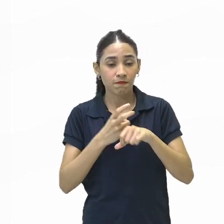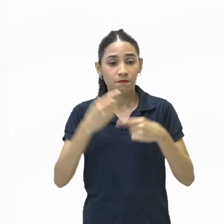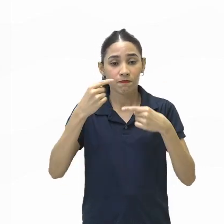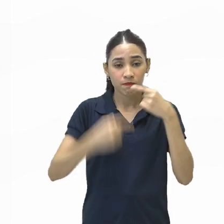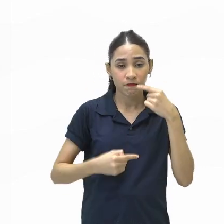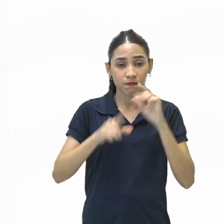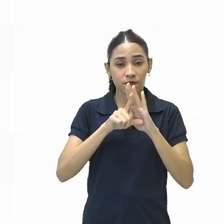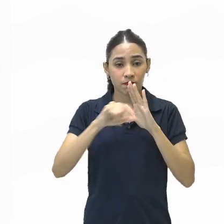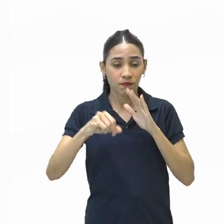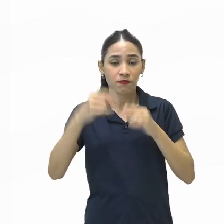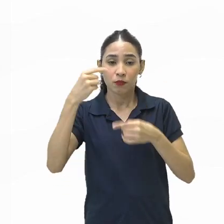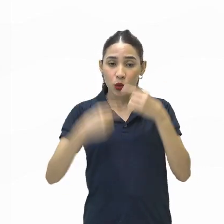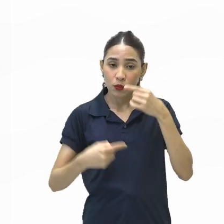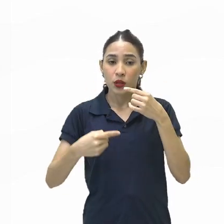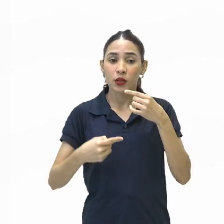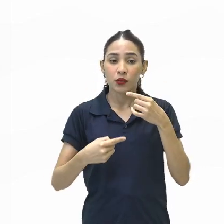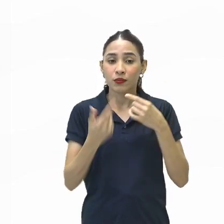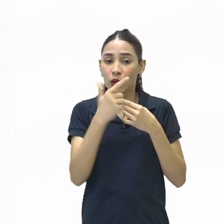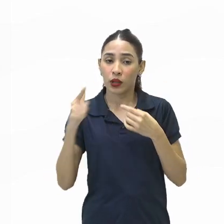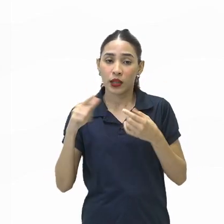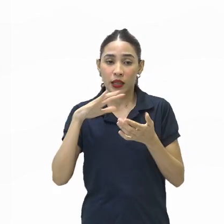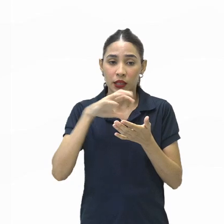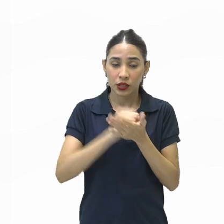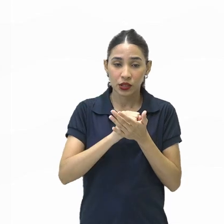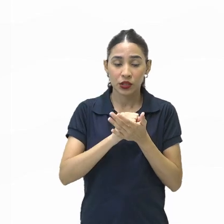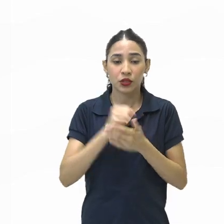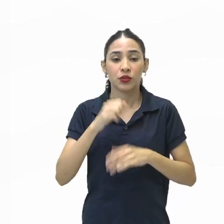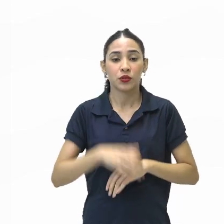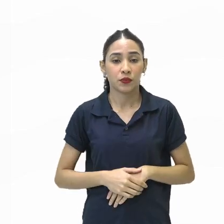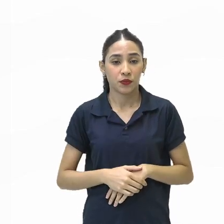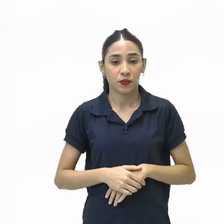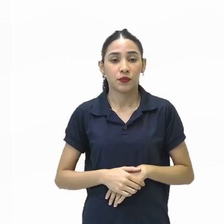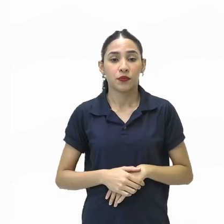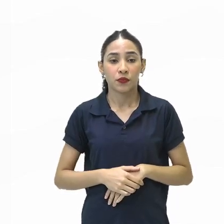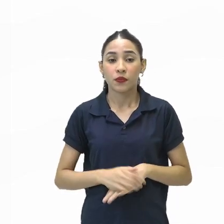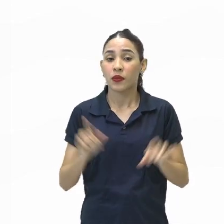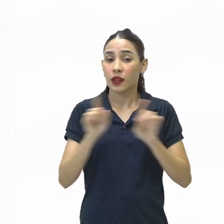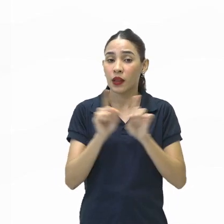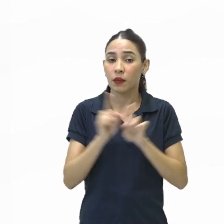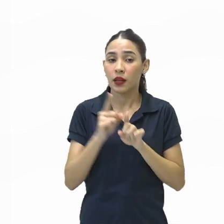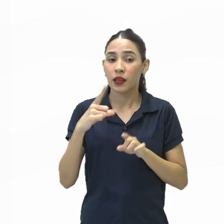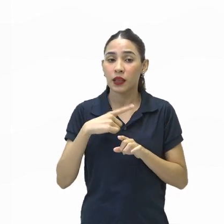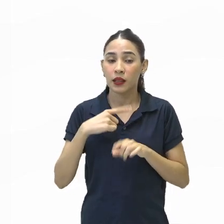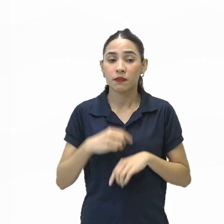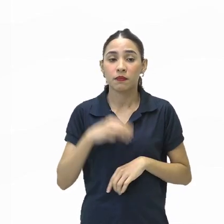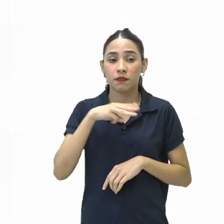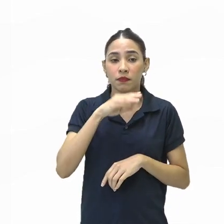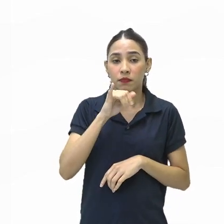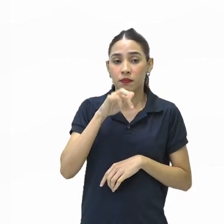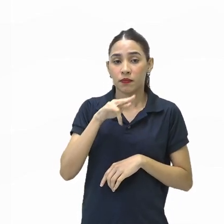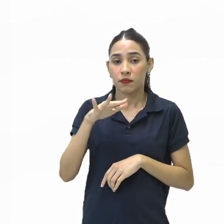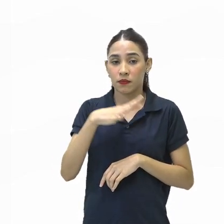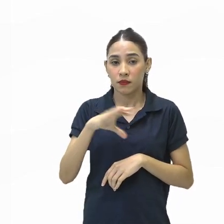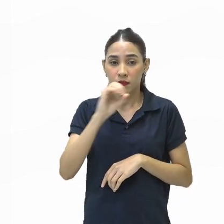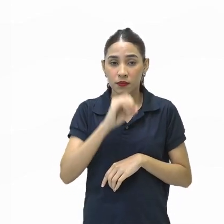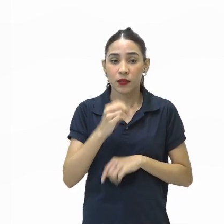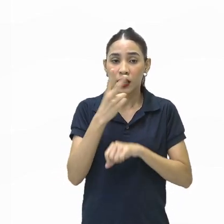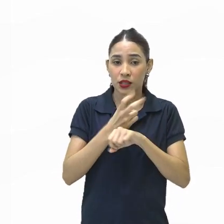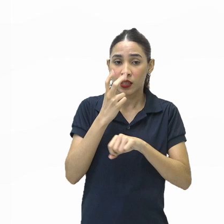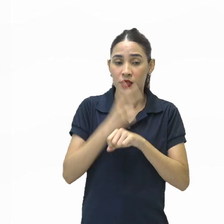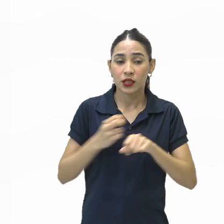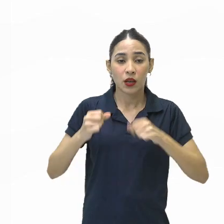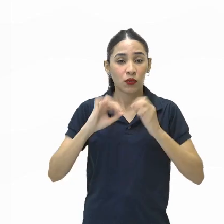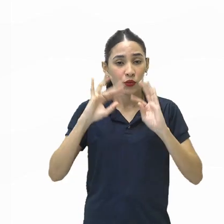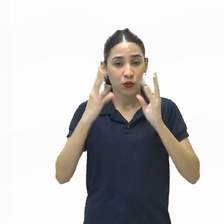ilegal de madeira, sem os devidos registros e licenças. Também atuam na mineração, com a extração